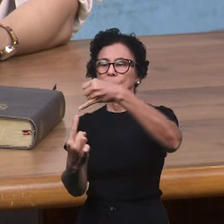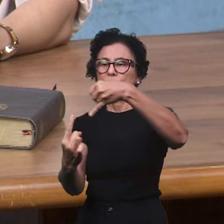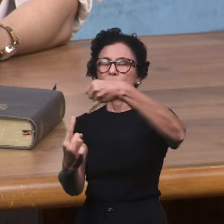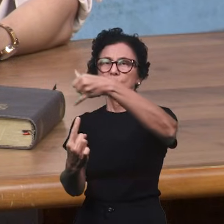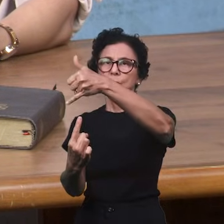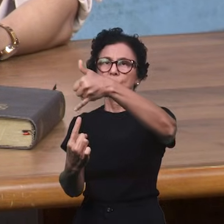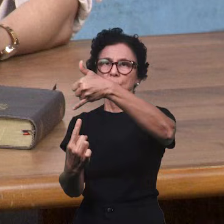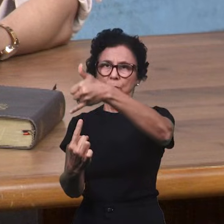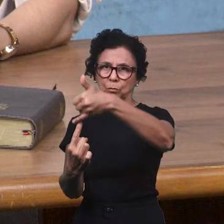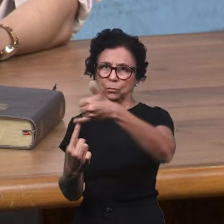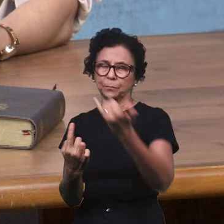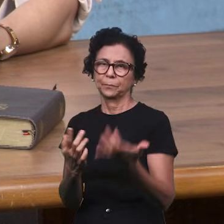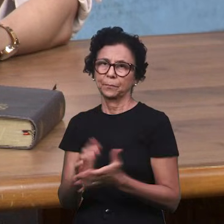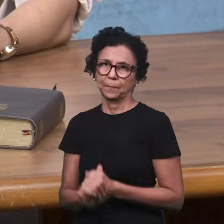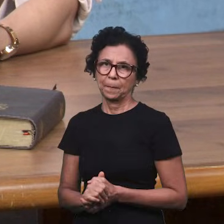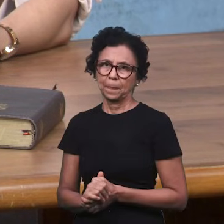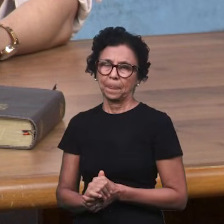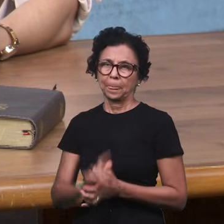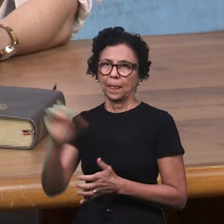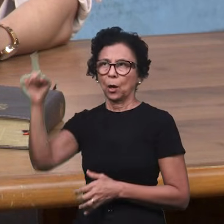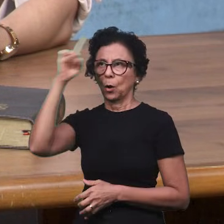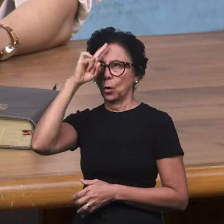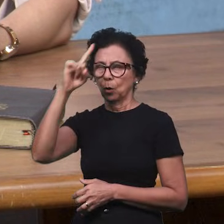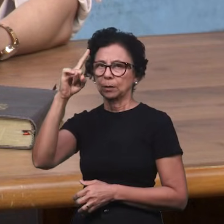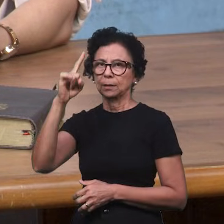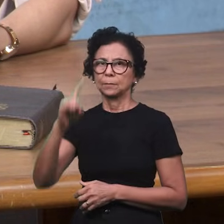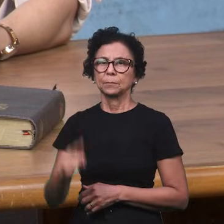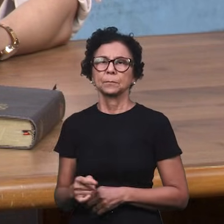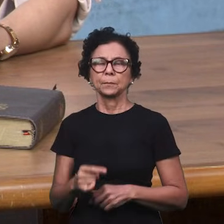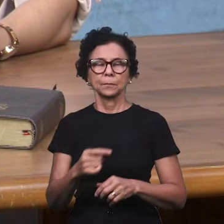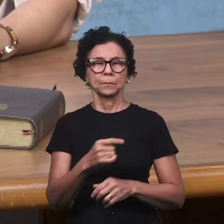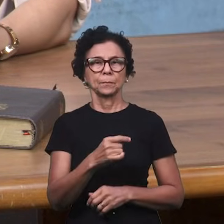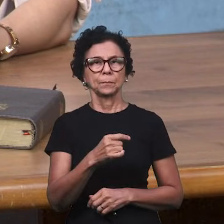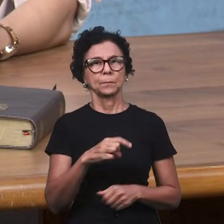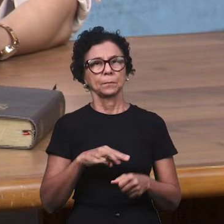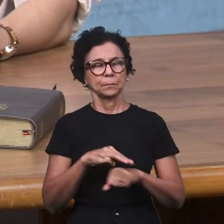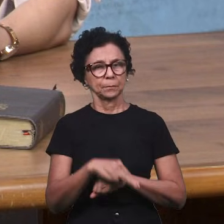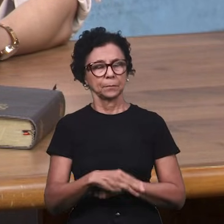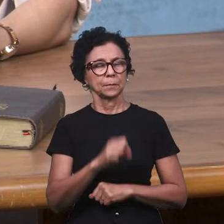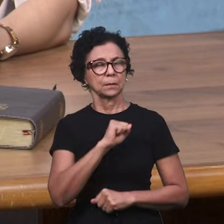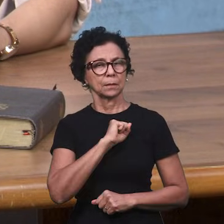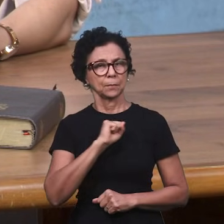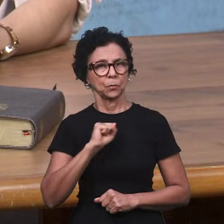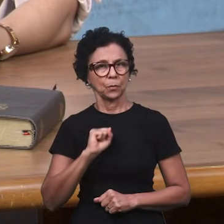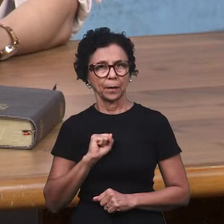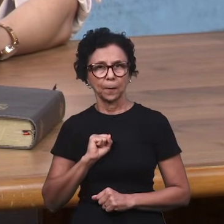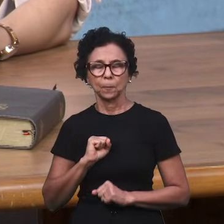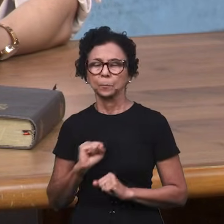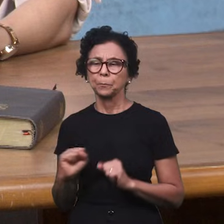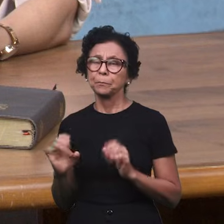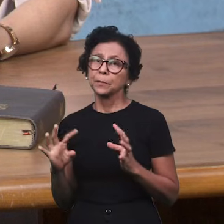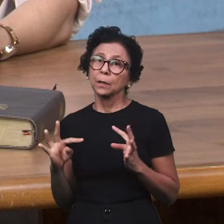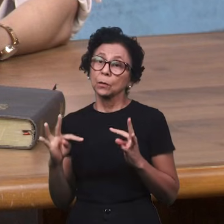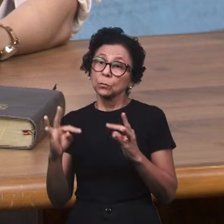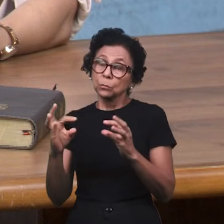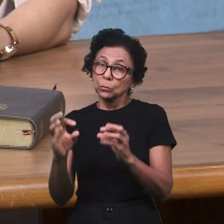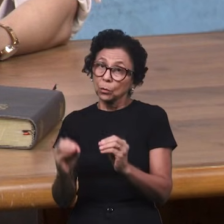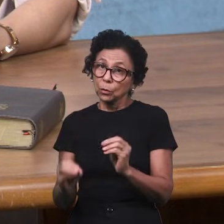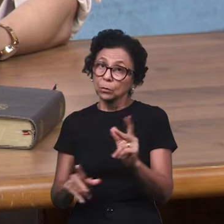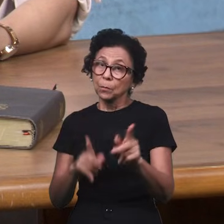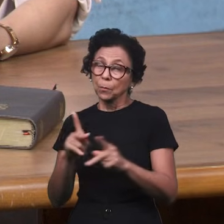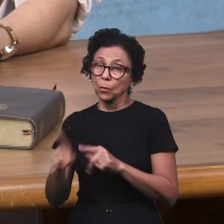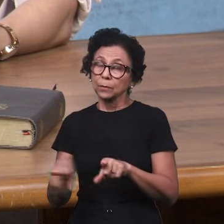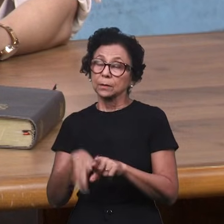ministério de Samuel. E partiu Davi e todo Israel para Jerusalém, que é Jebus, porque